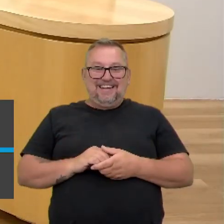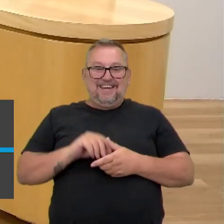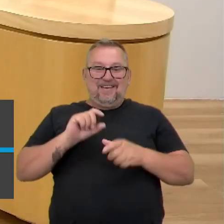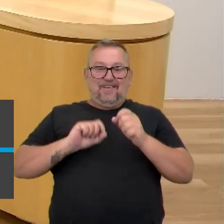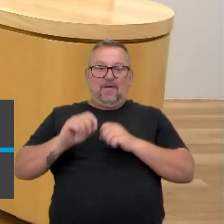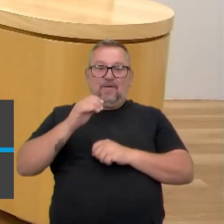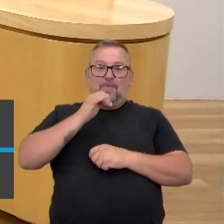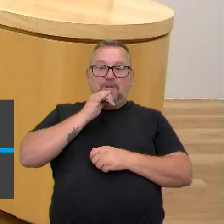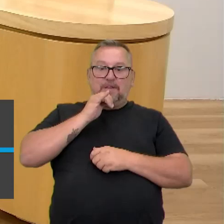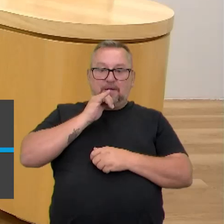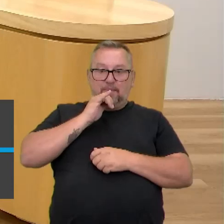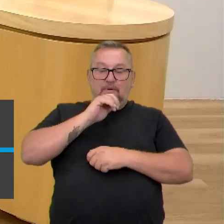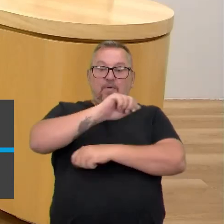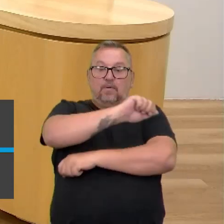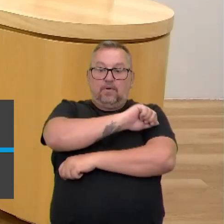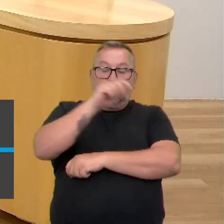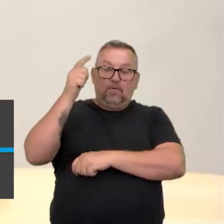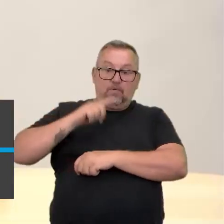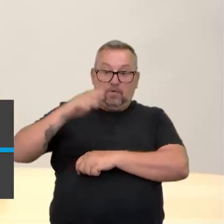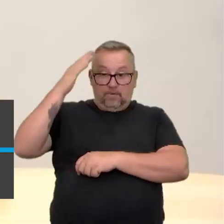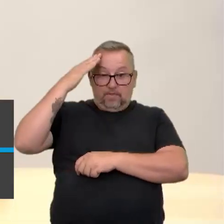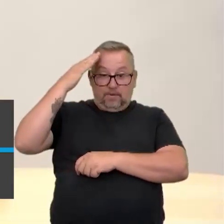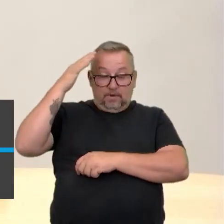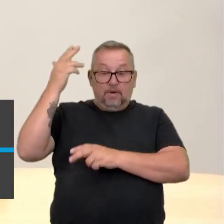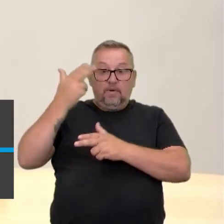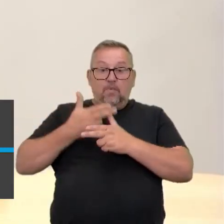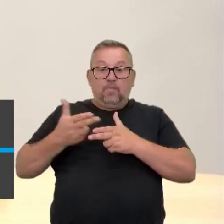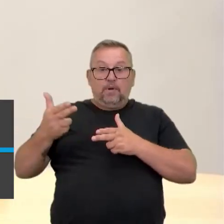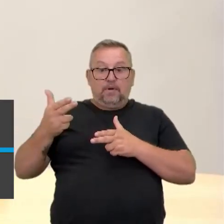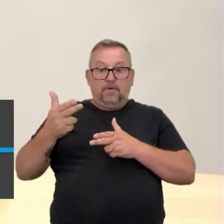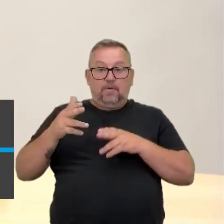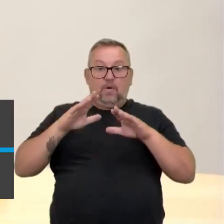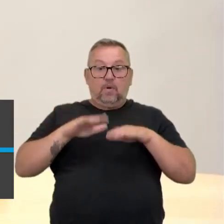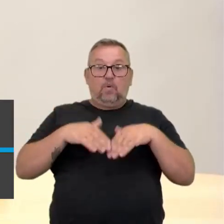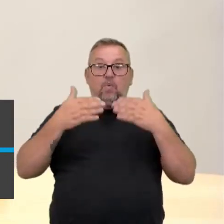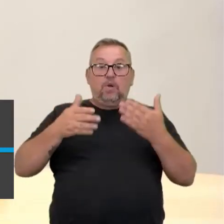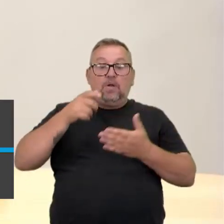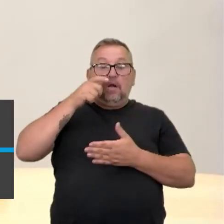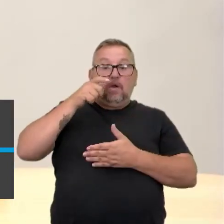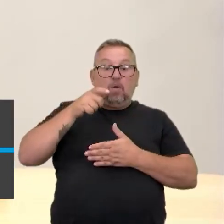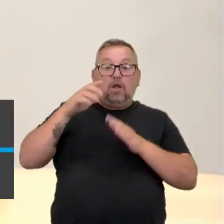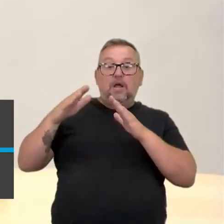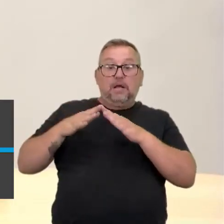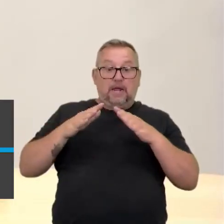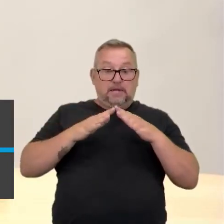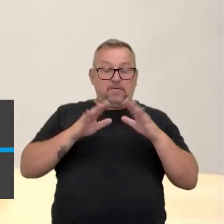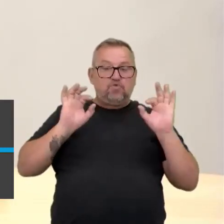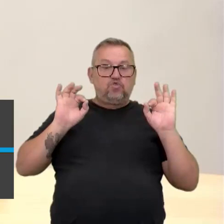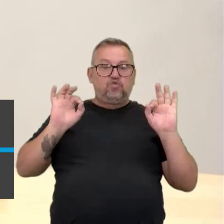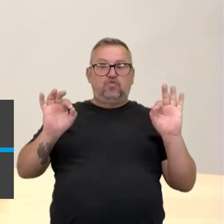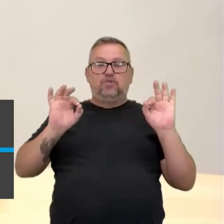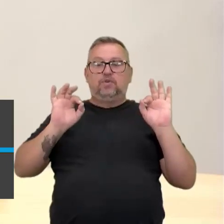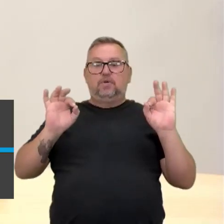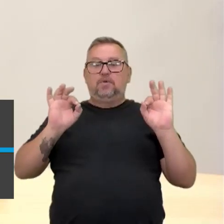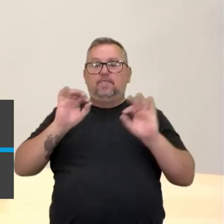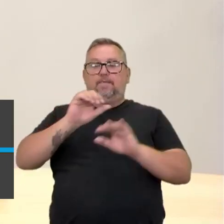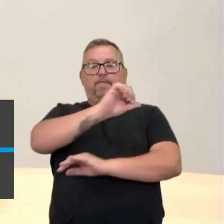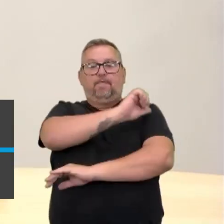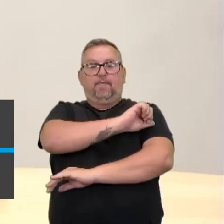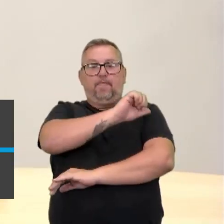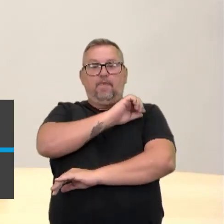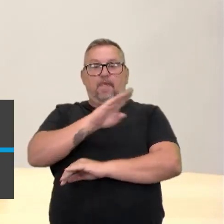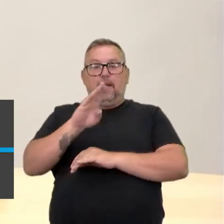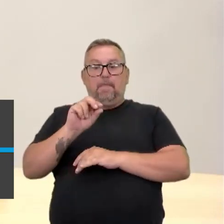Casimiro, por exemplo, para os alunos entenderem desses bairros, quando ele olha aquelas casas de alto padrão do Rio de Janeiro, da Barra